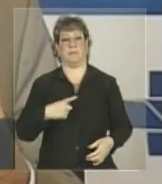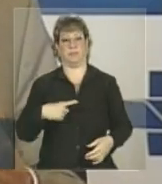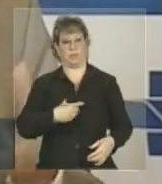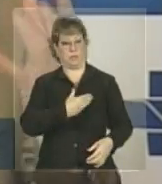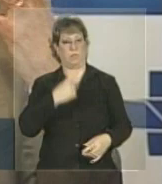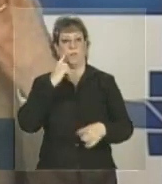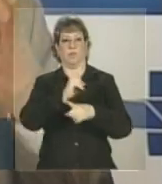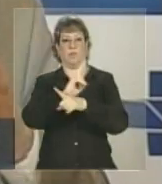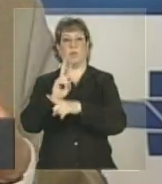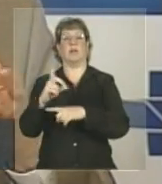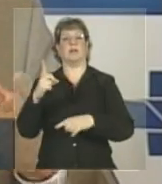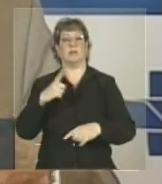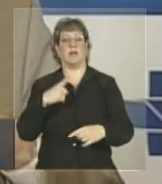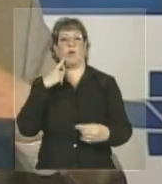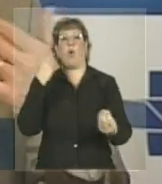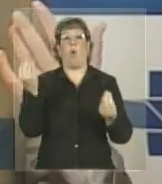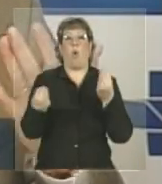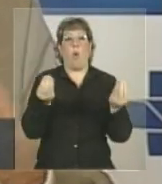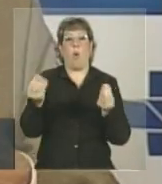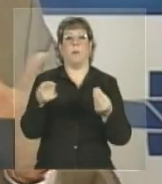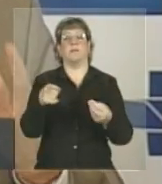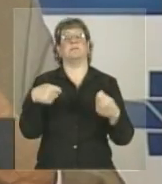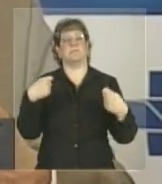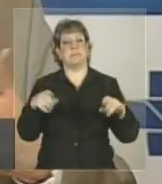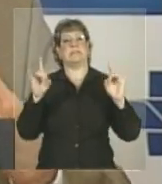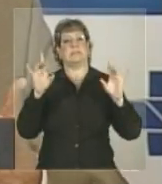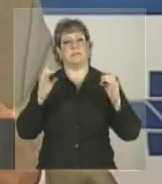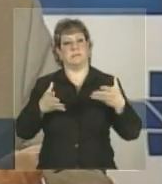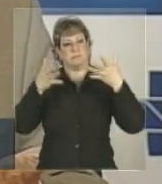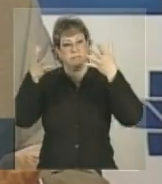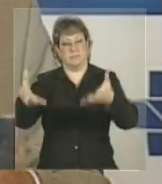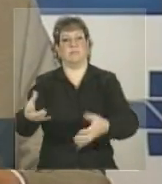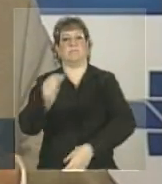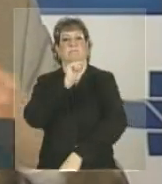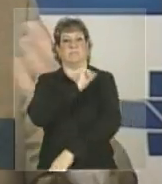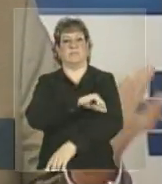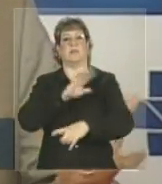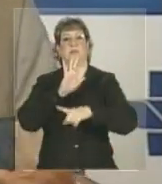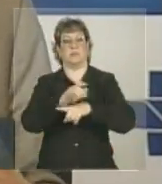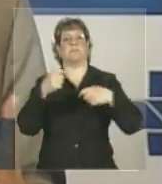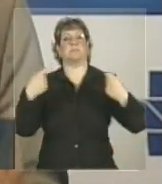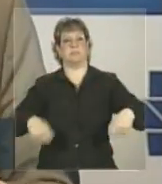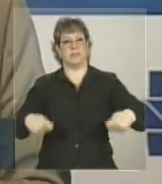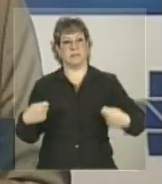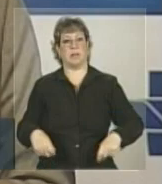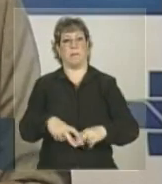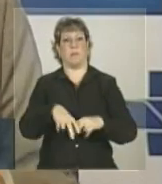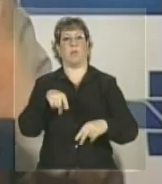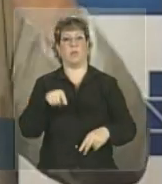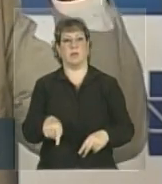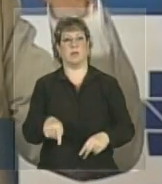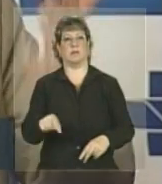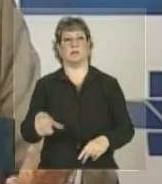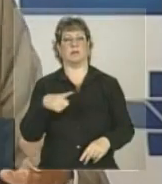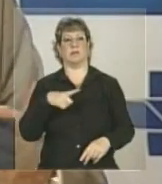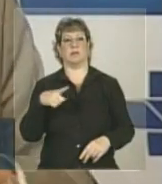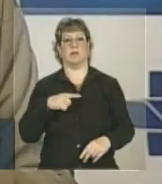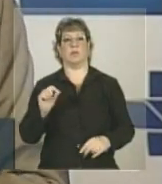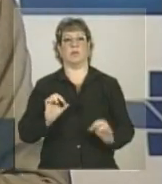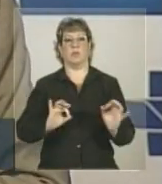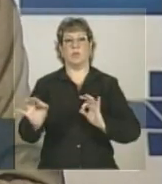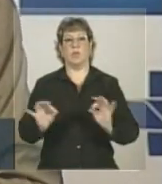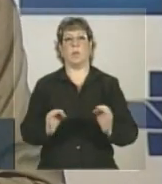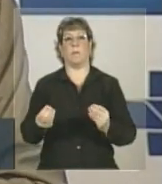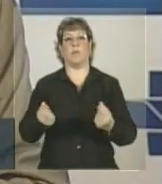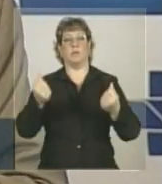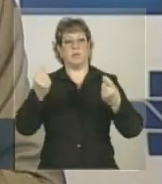tem condições especiais que propiciam uma maior velocidade de transmissão, seja por isso, né, se justifica muito a